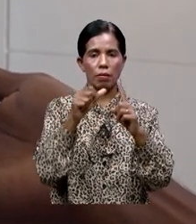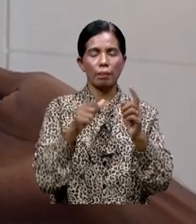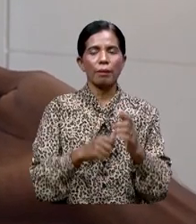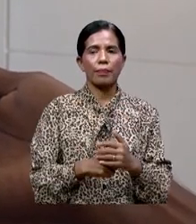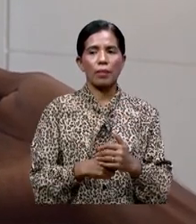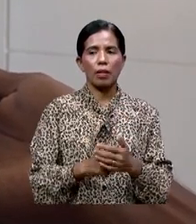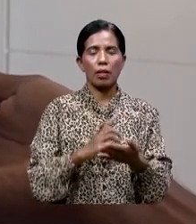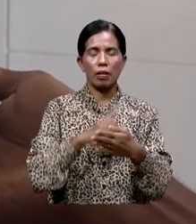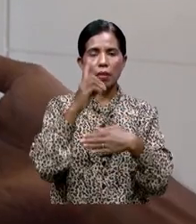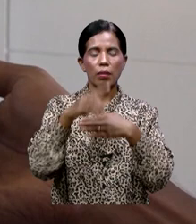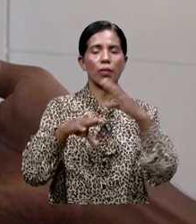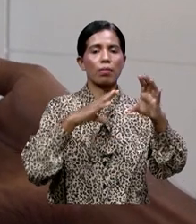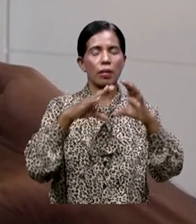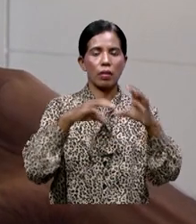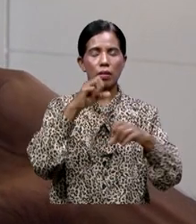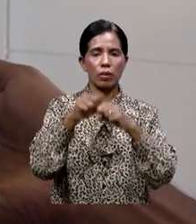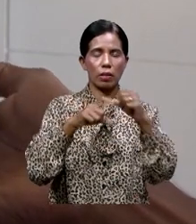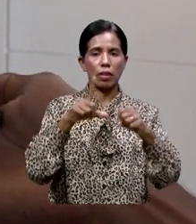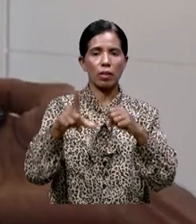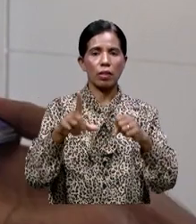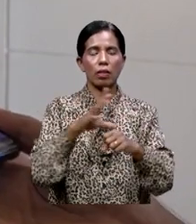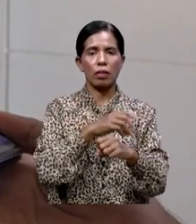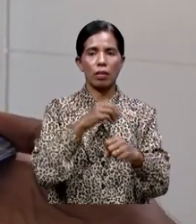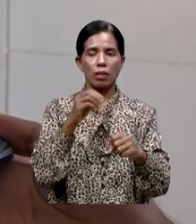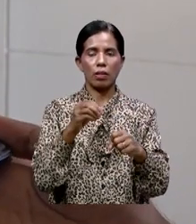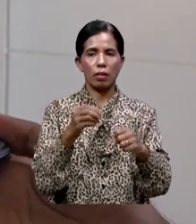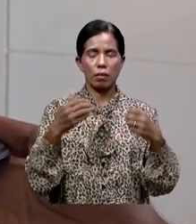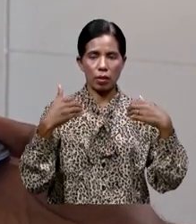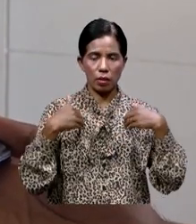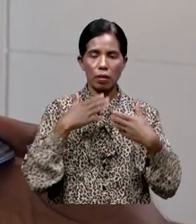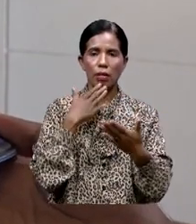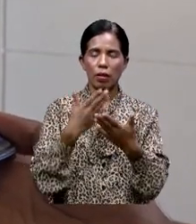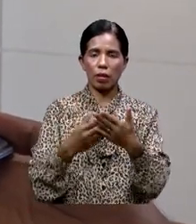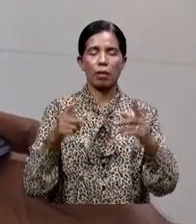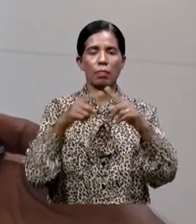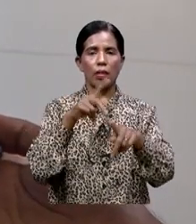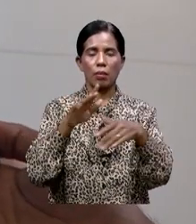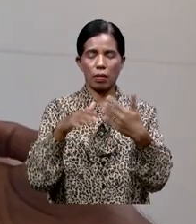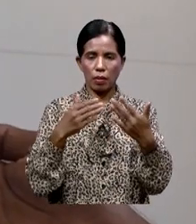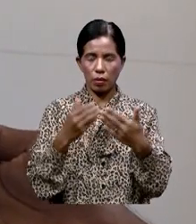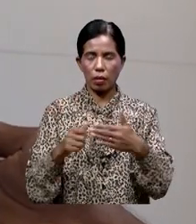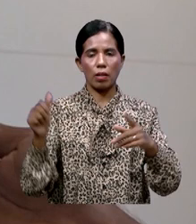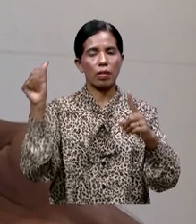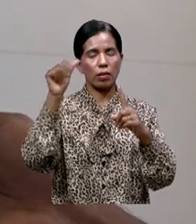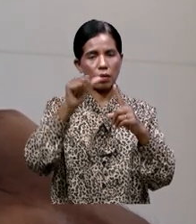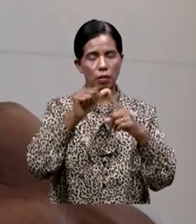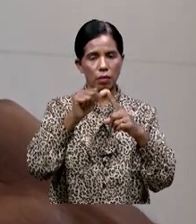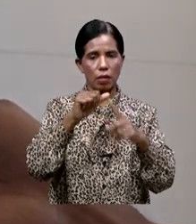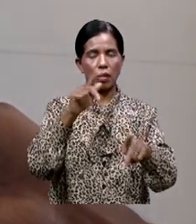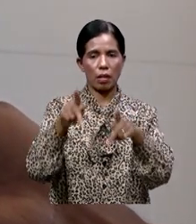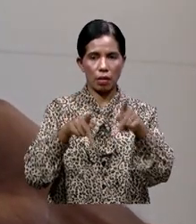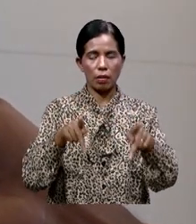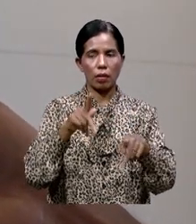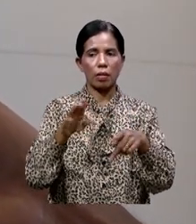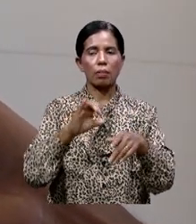o desenvolvimento de comunicação social nebe dia que vai ter povo, nós atinge a qualidade profissional